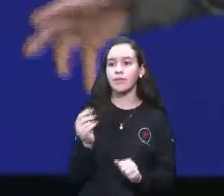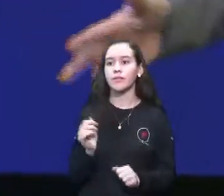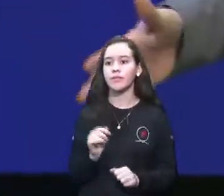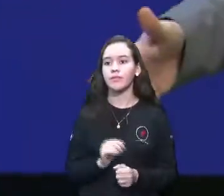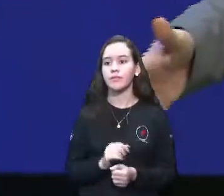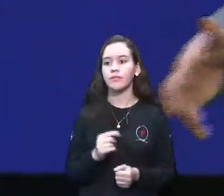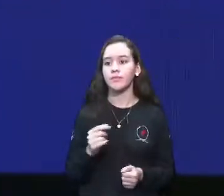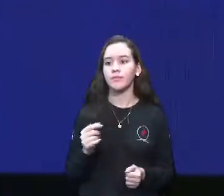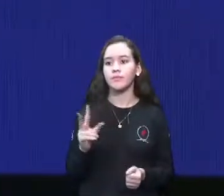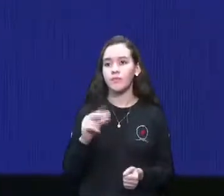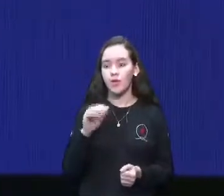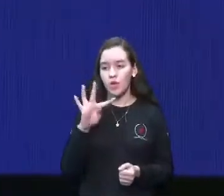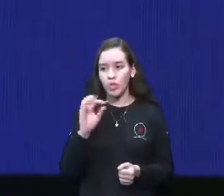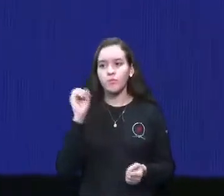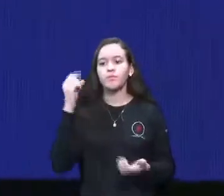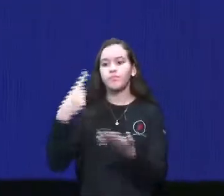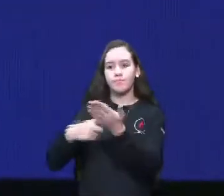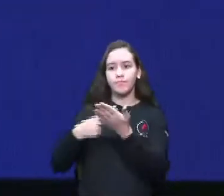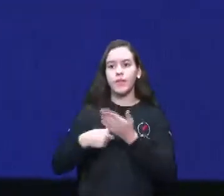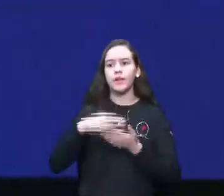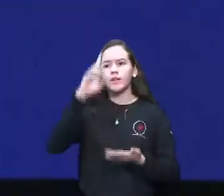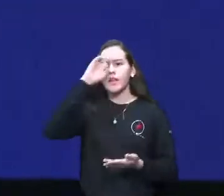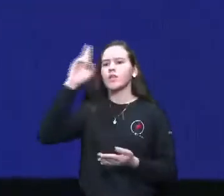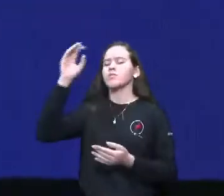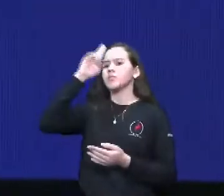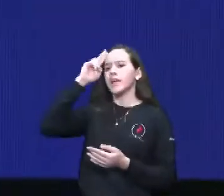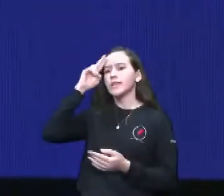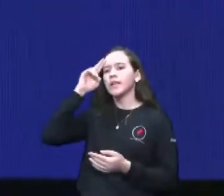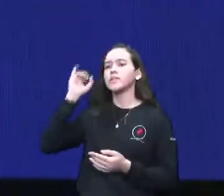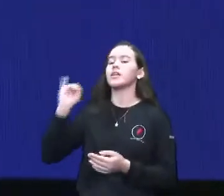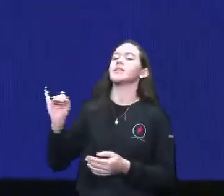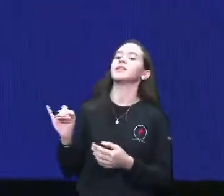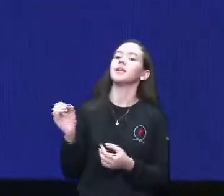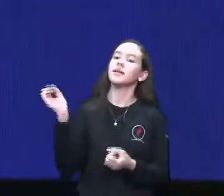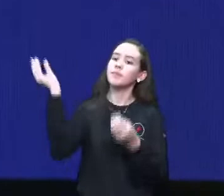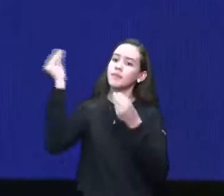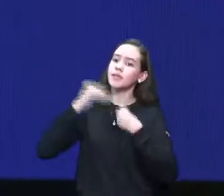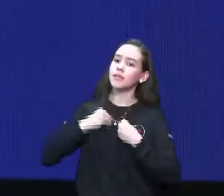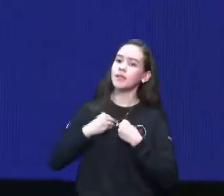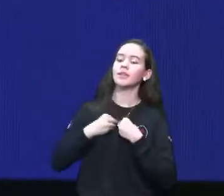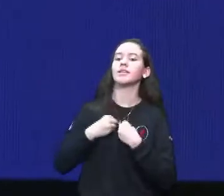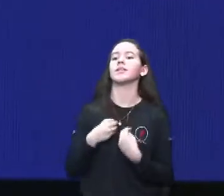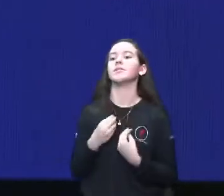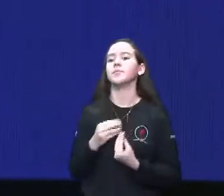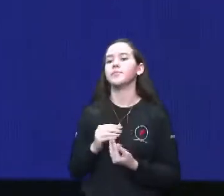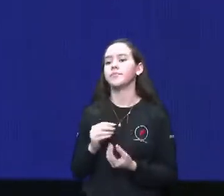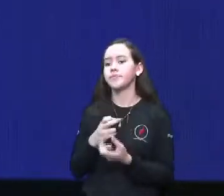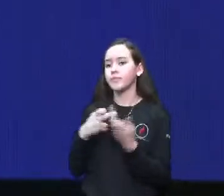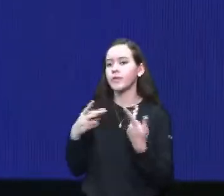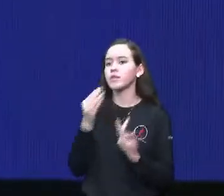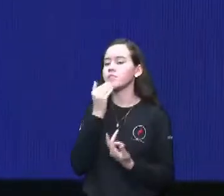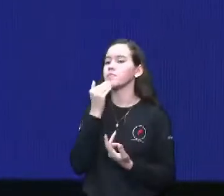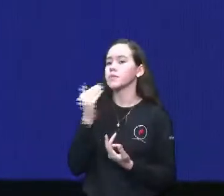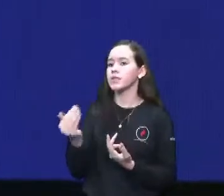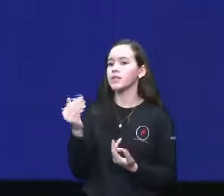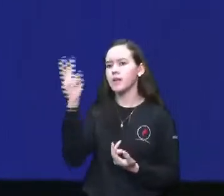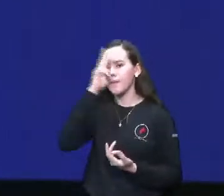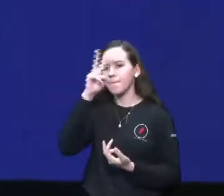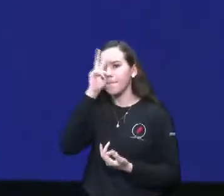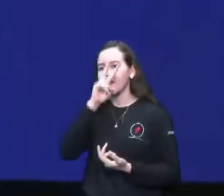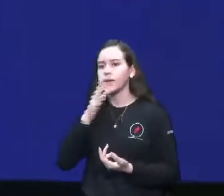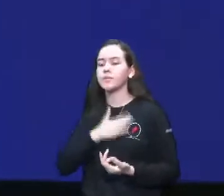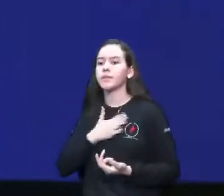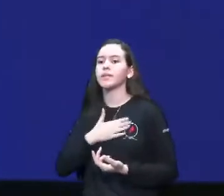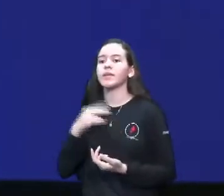um voto, dizendo: Senhor dos exércitos, se benignamente atentares para a aflição da tua serva, e de mim te lembrares, e da tua